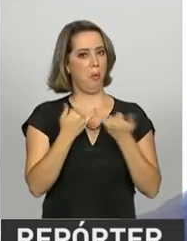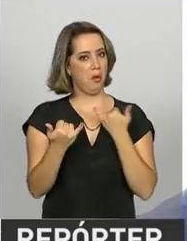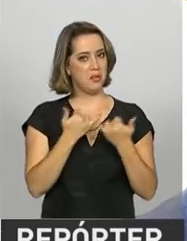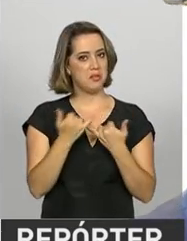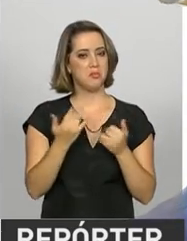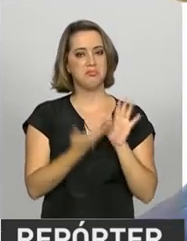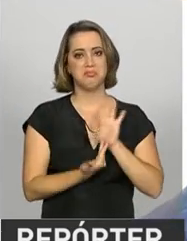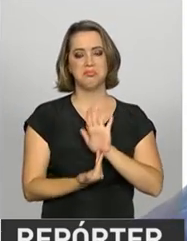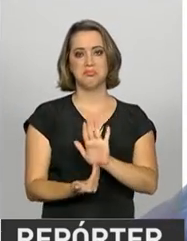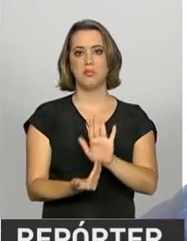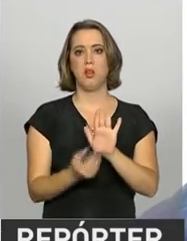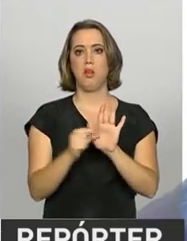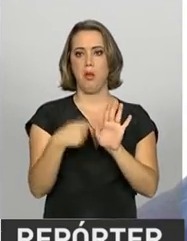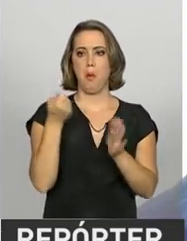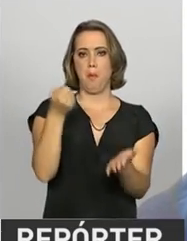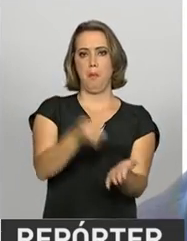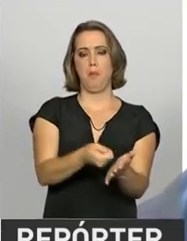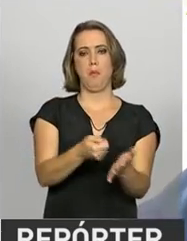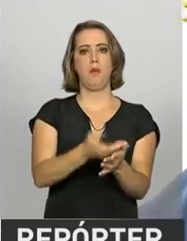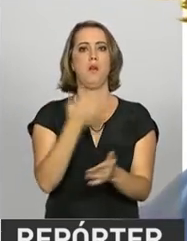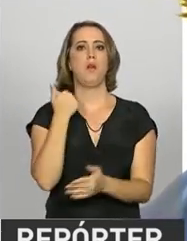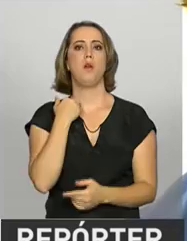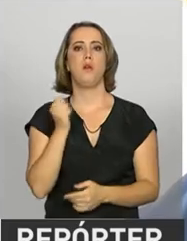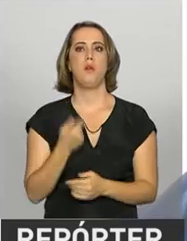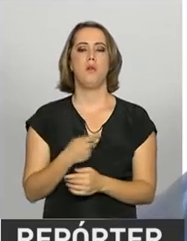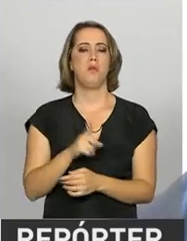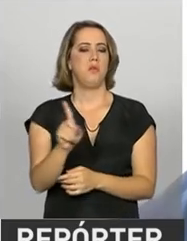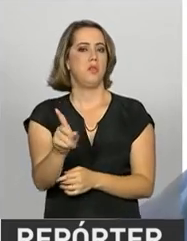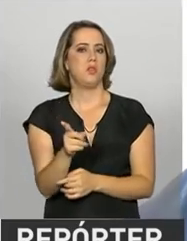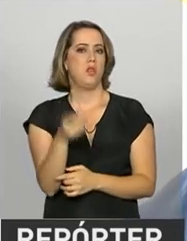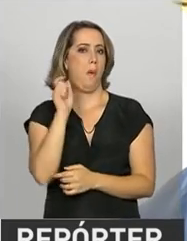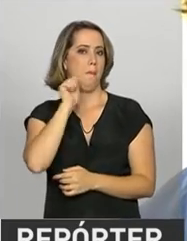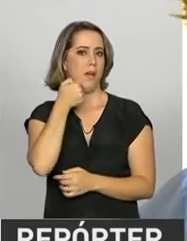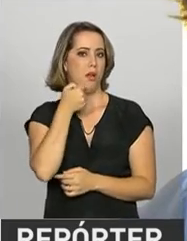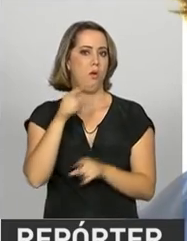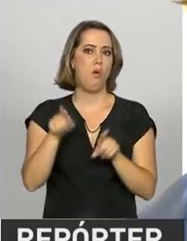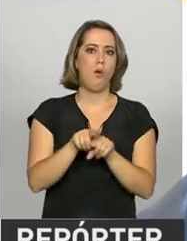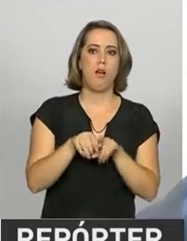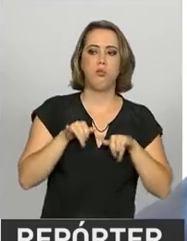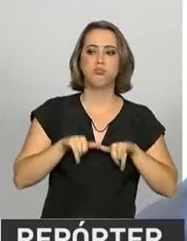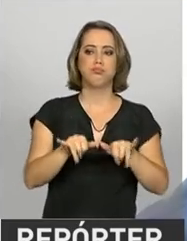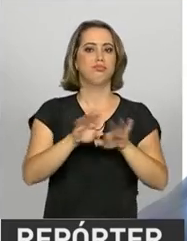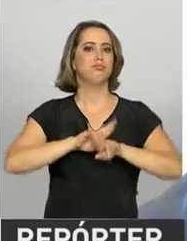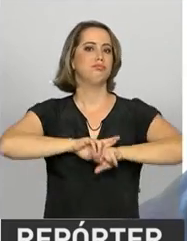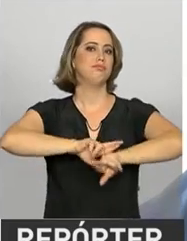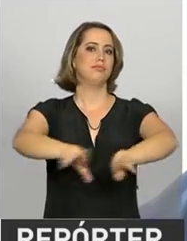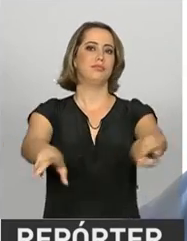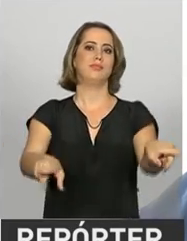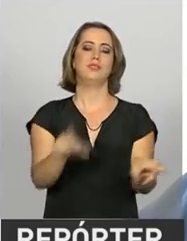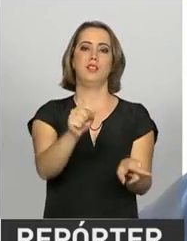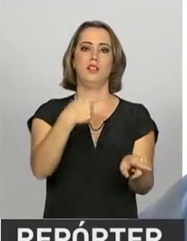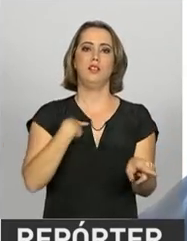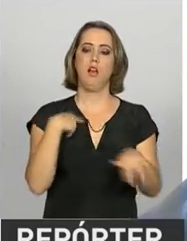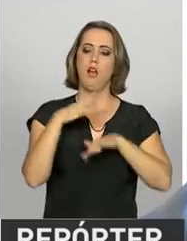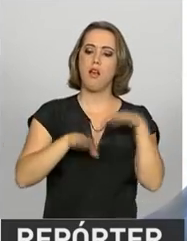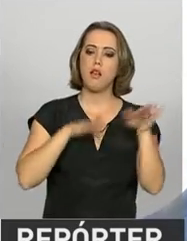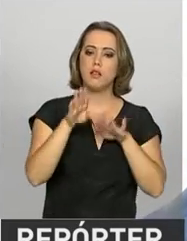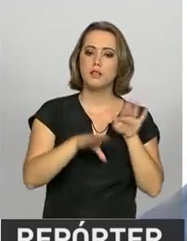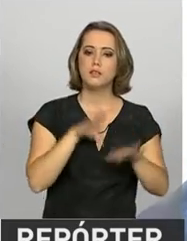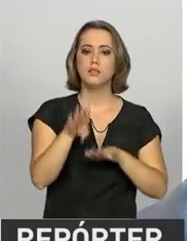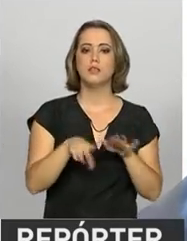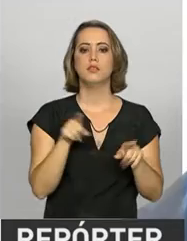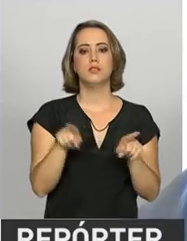vou pagar a conta no banco ou na padaria ou fazer compras uma caminhadinha